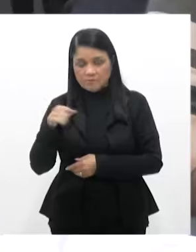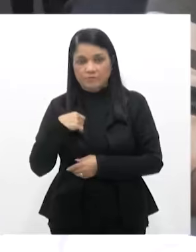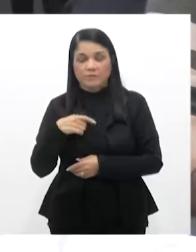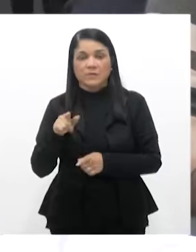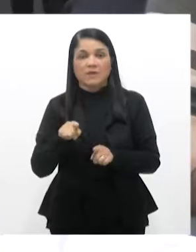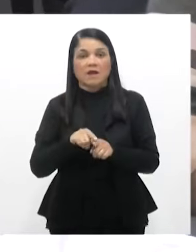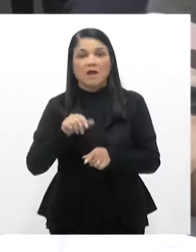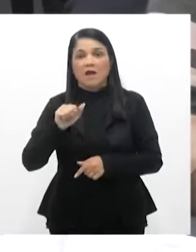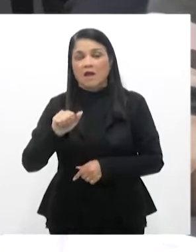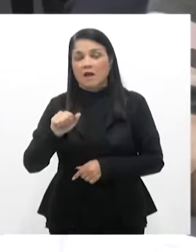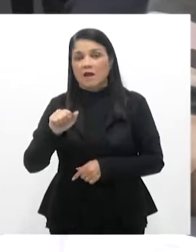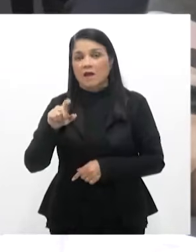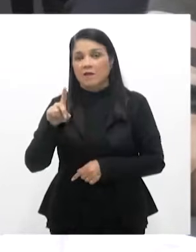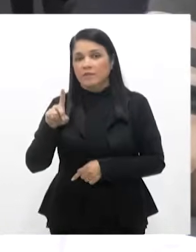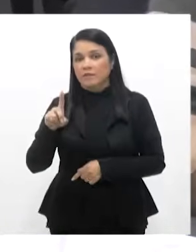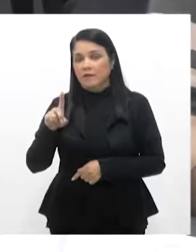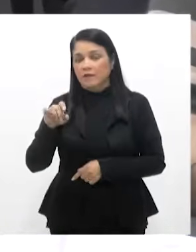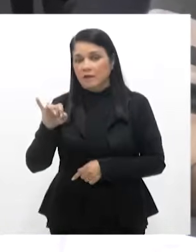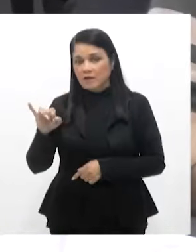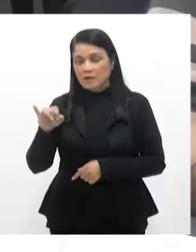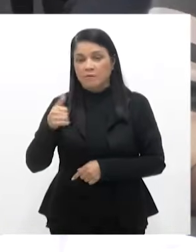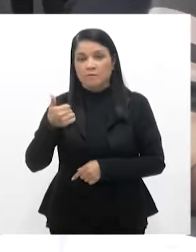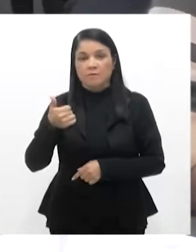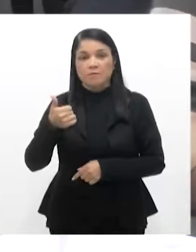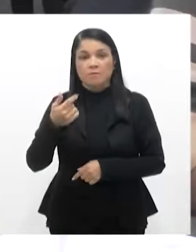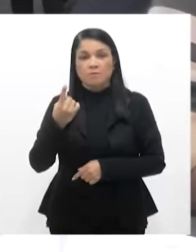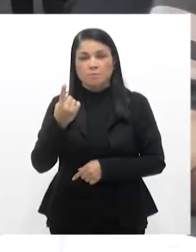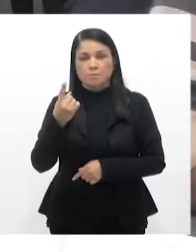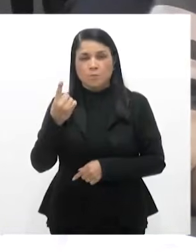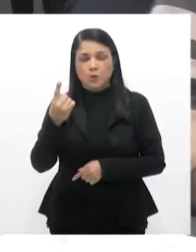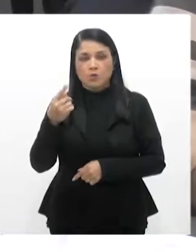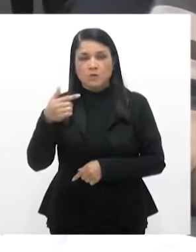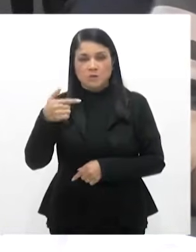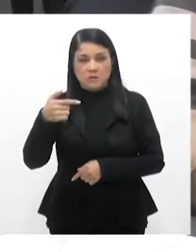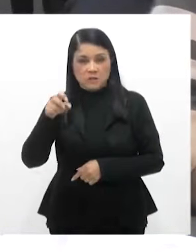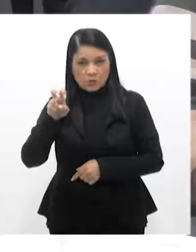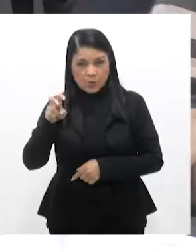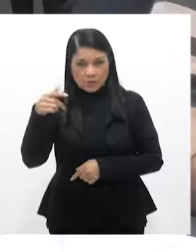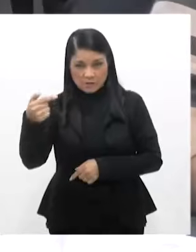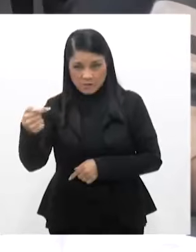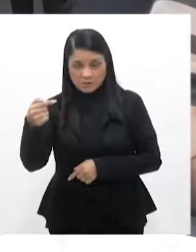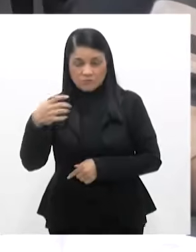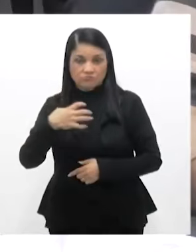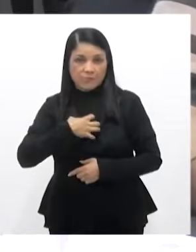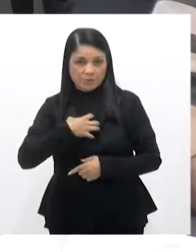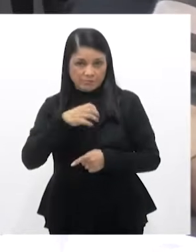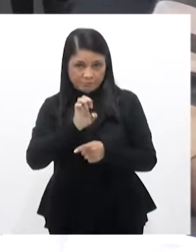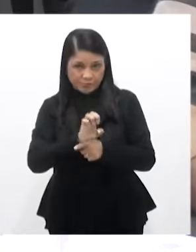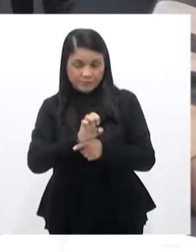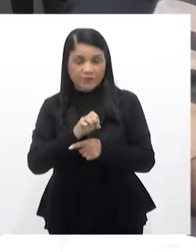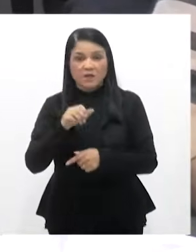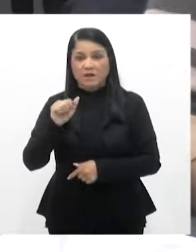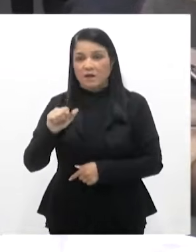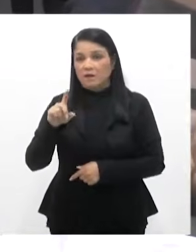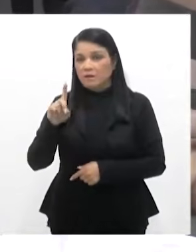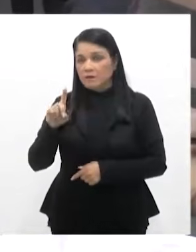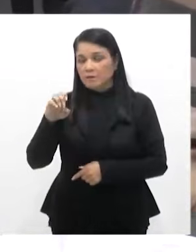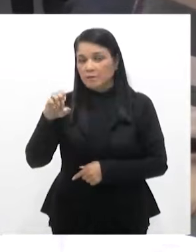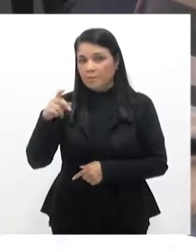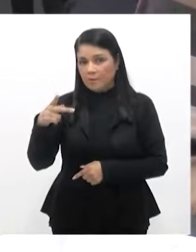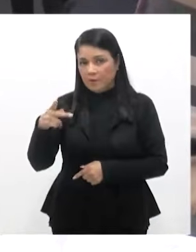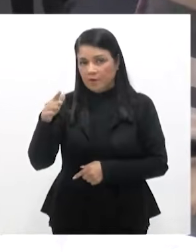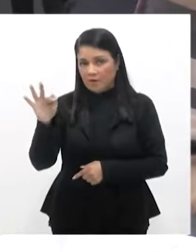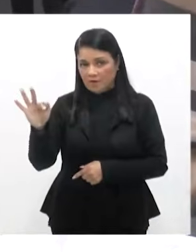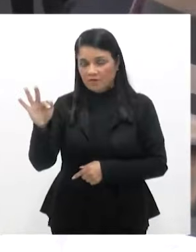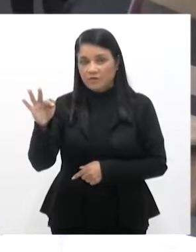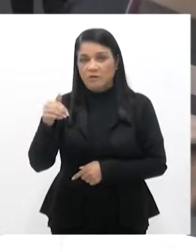ADI 1057 do Estado da Bahia e a DPF 969 do